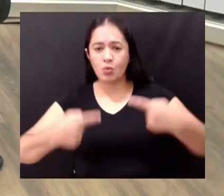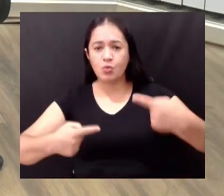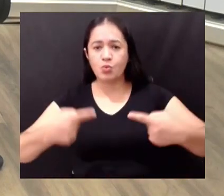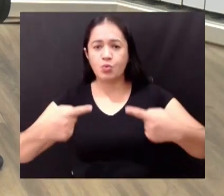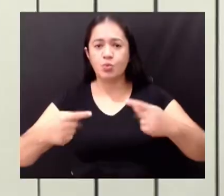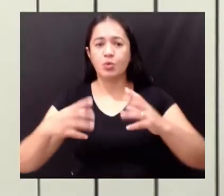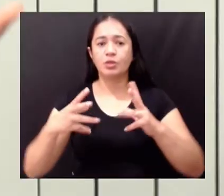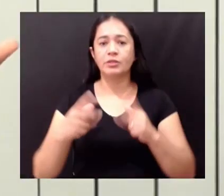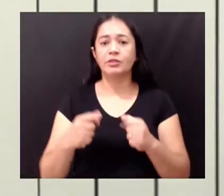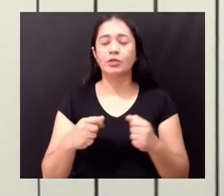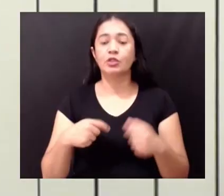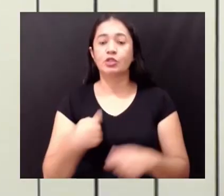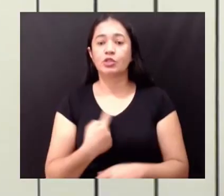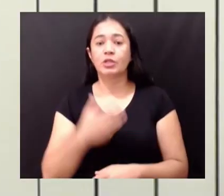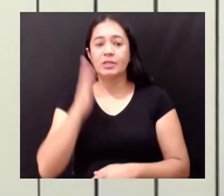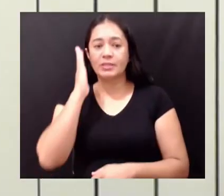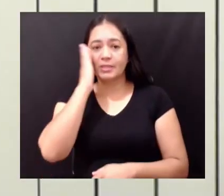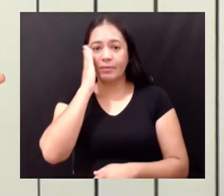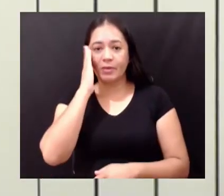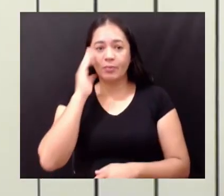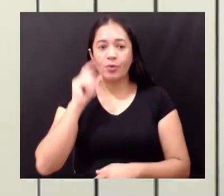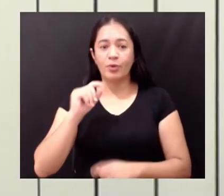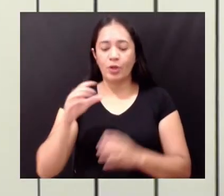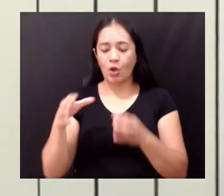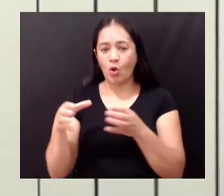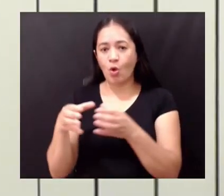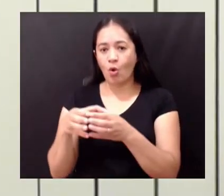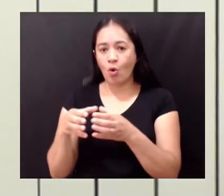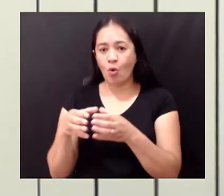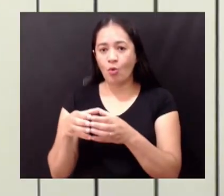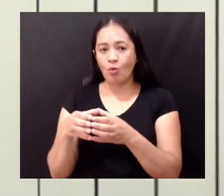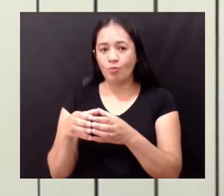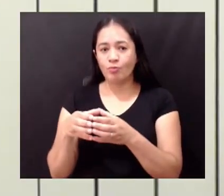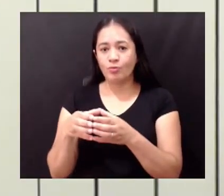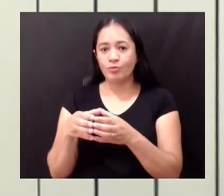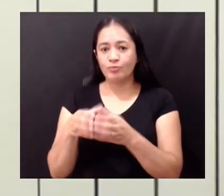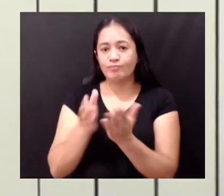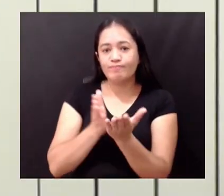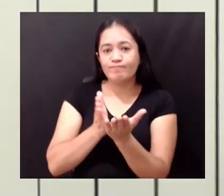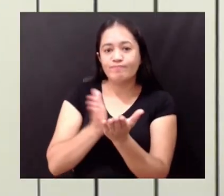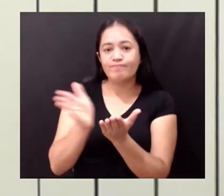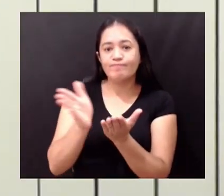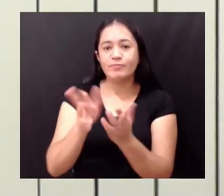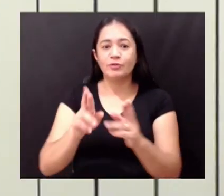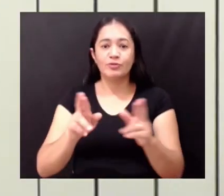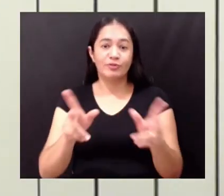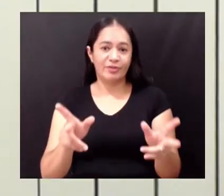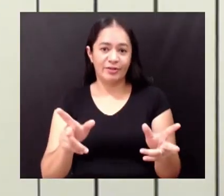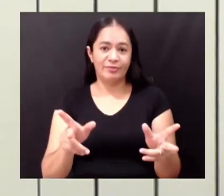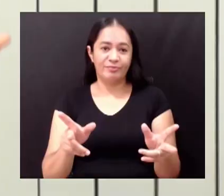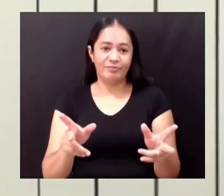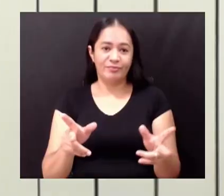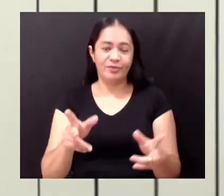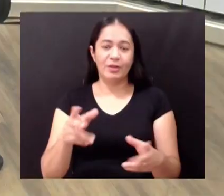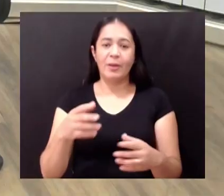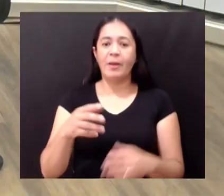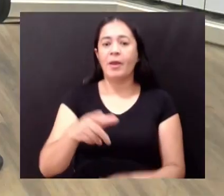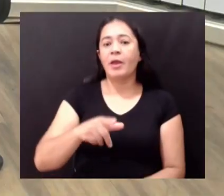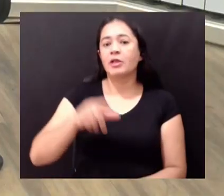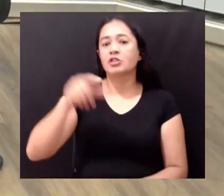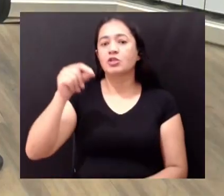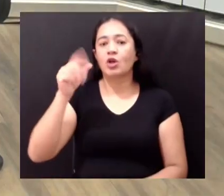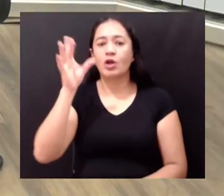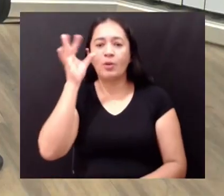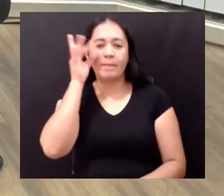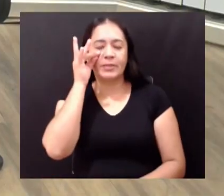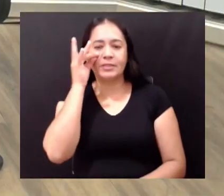grupo que caminha diferente, né? Que já prefere o modelo presencial, que já veio desse